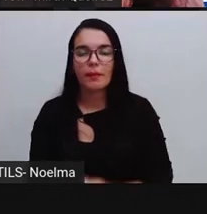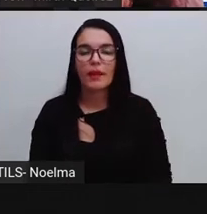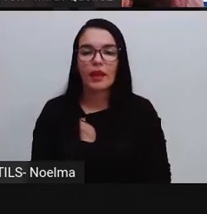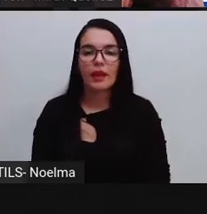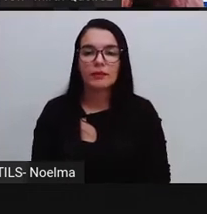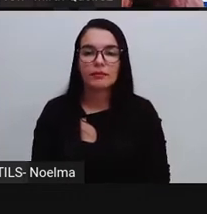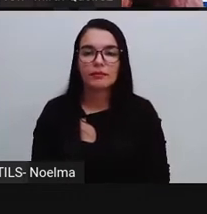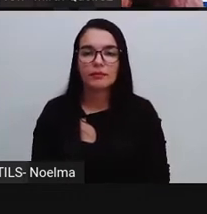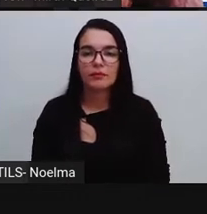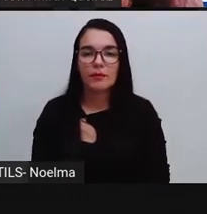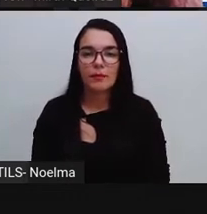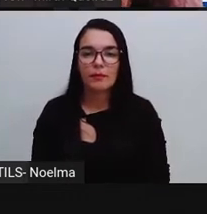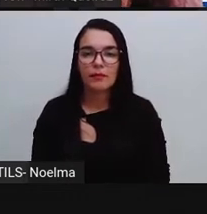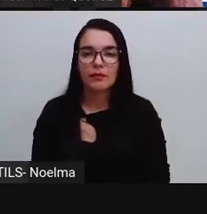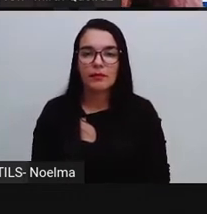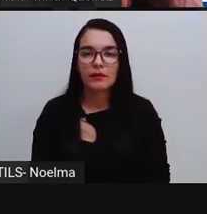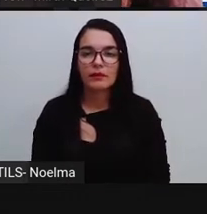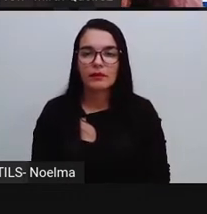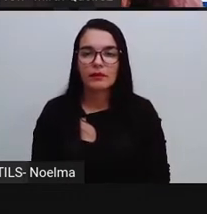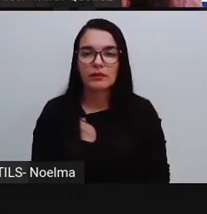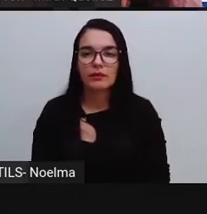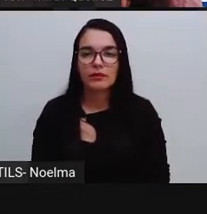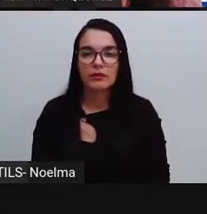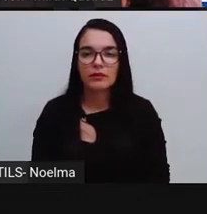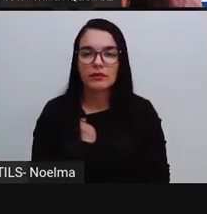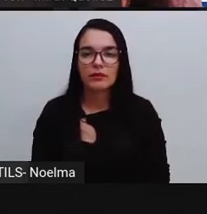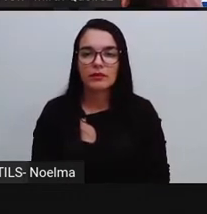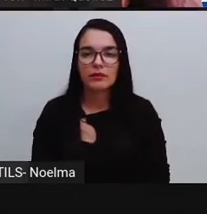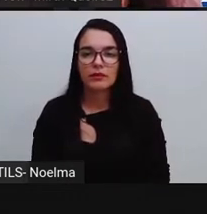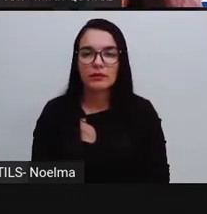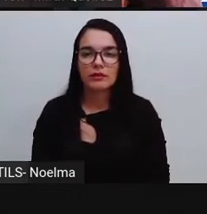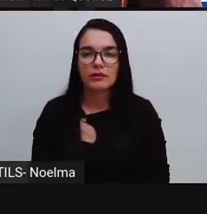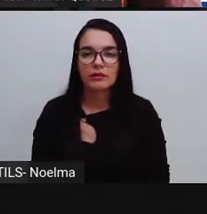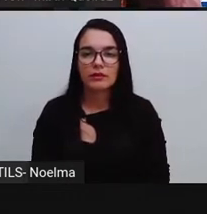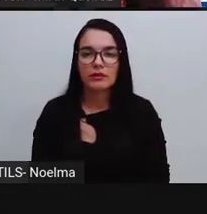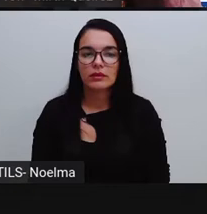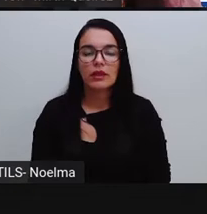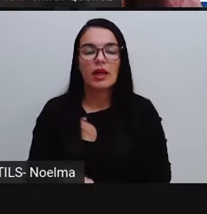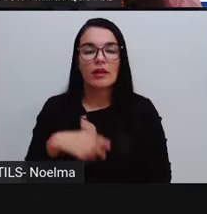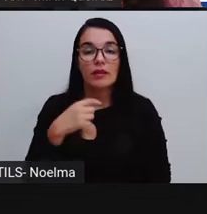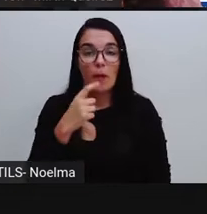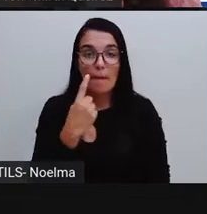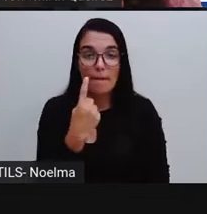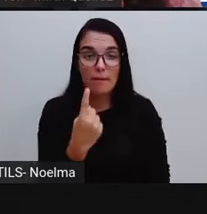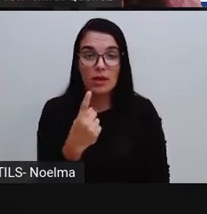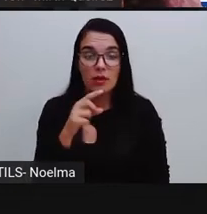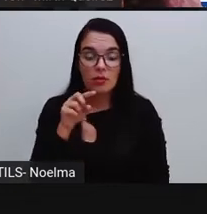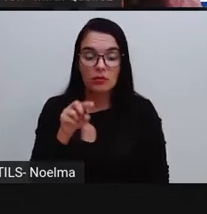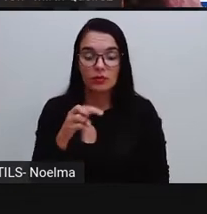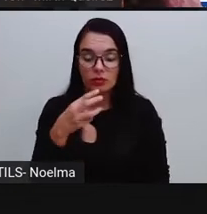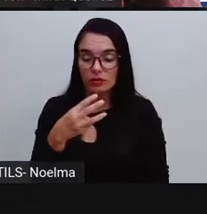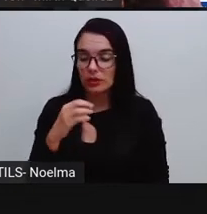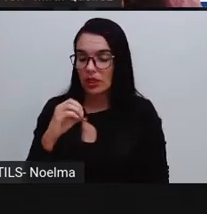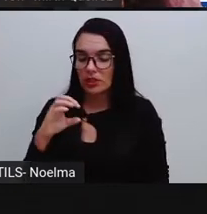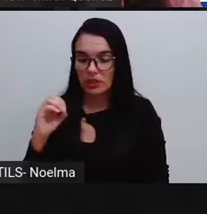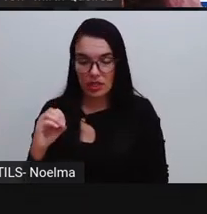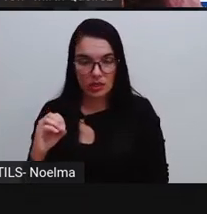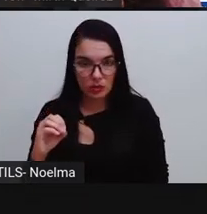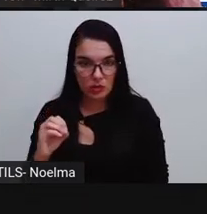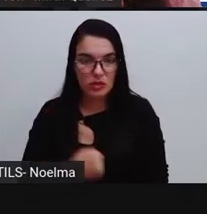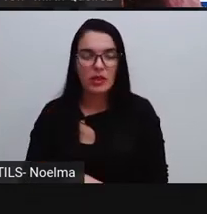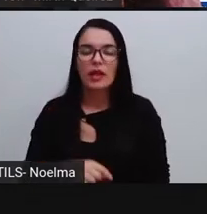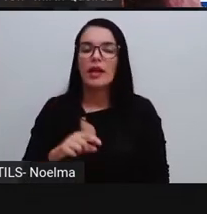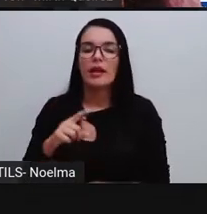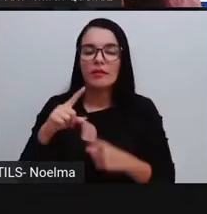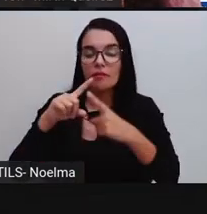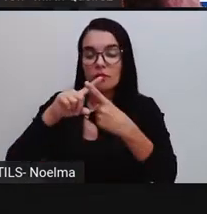1.300, que é quanto a gente perde aí por hora, e multiplicar por 2, isso mesmo,